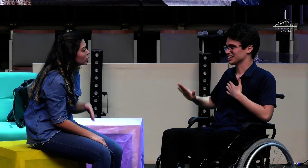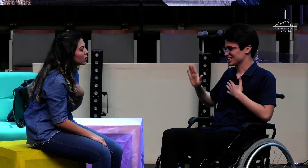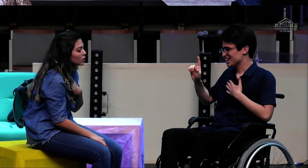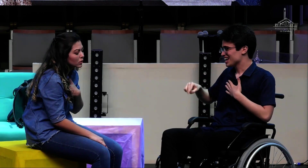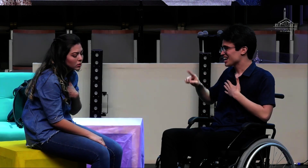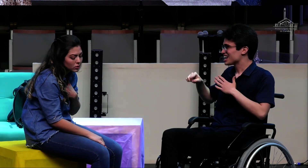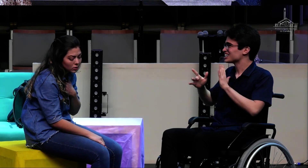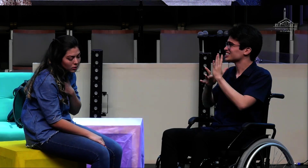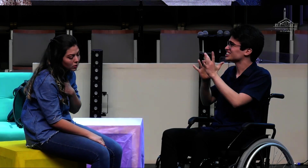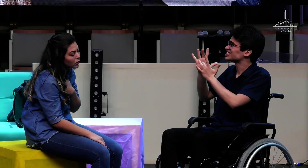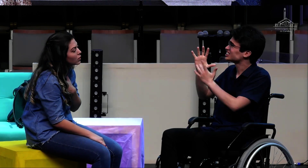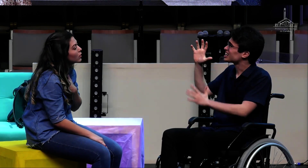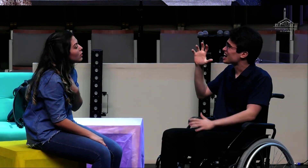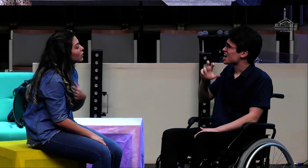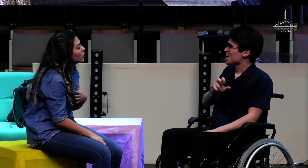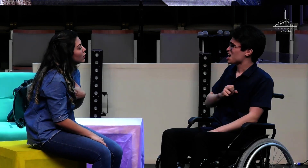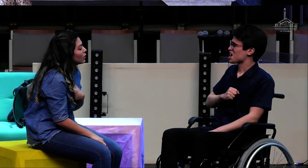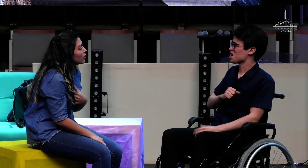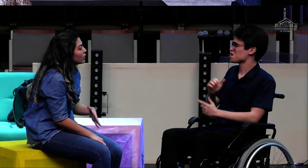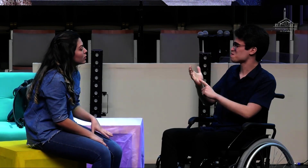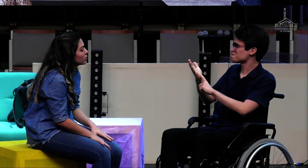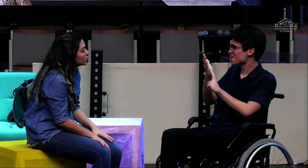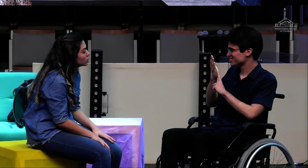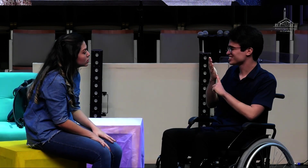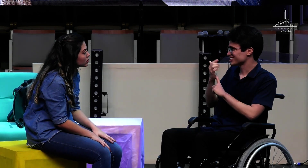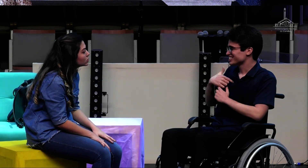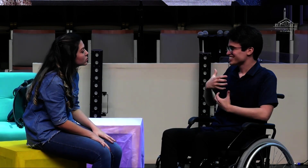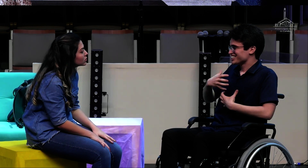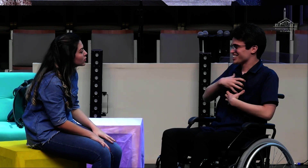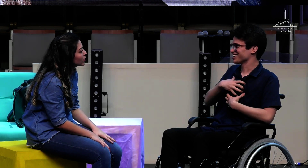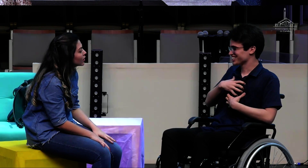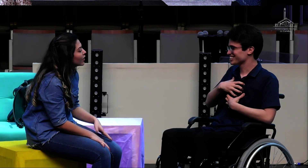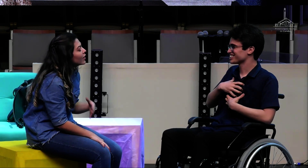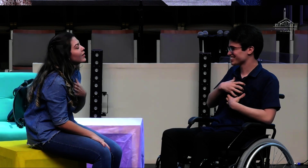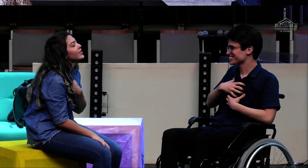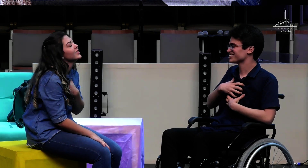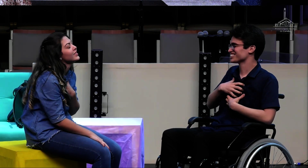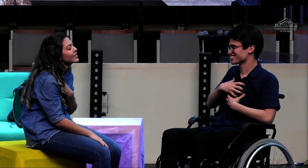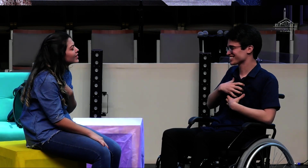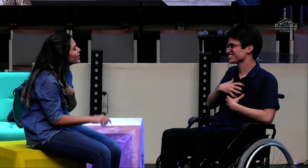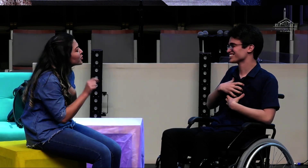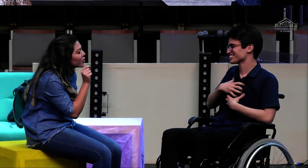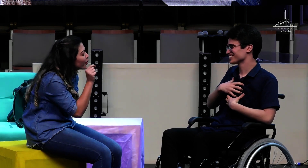foi o amor de Jesus. Foi isso que eu senti.